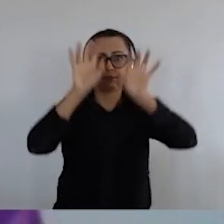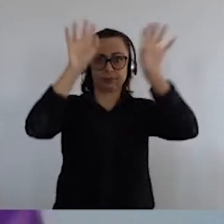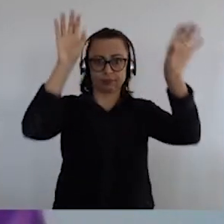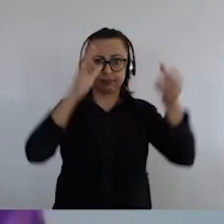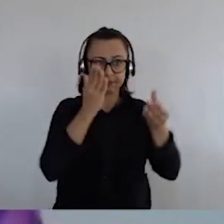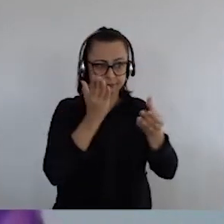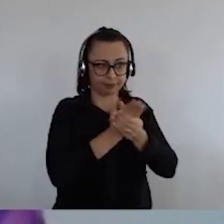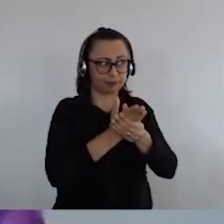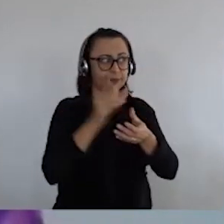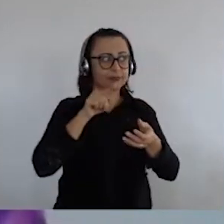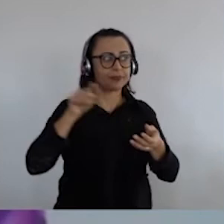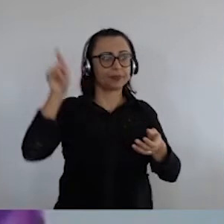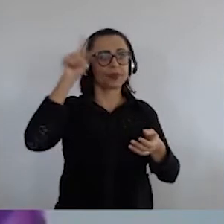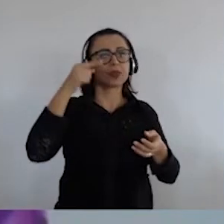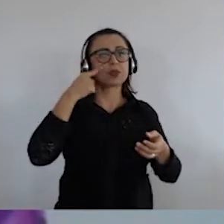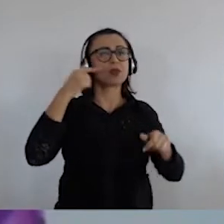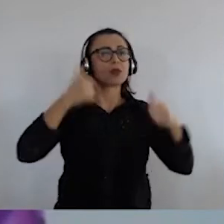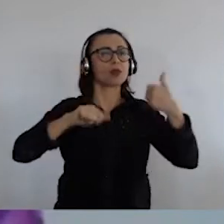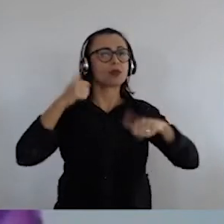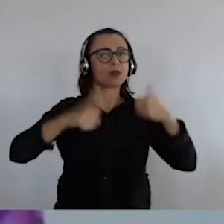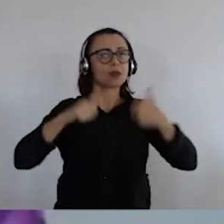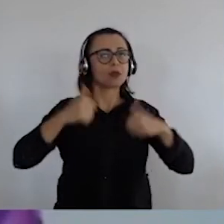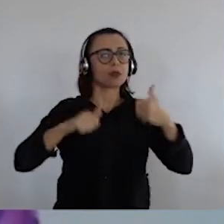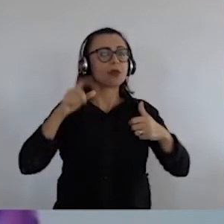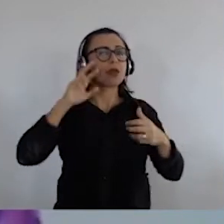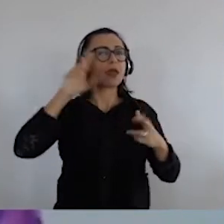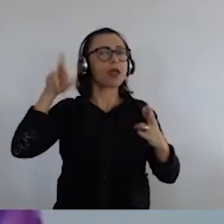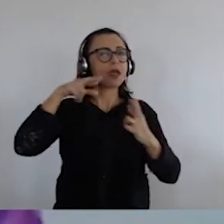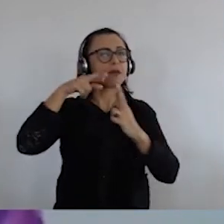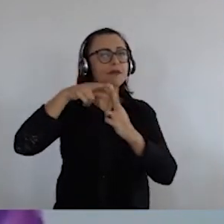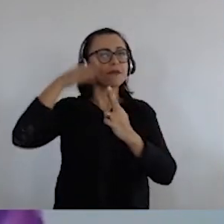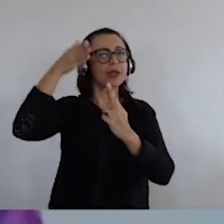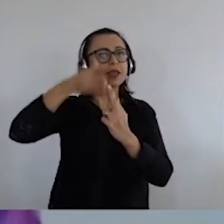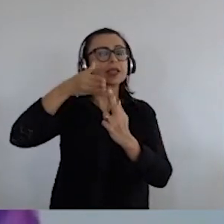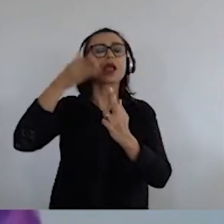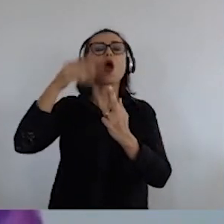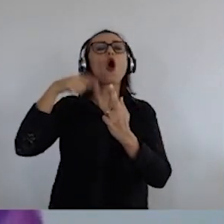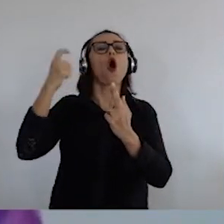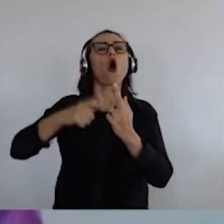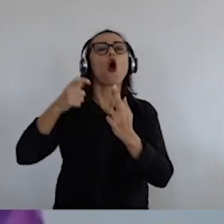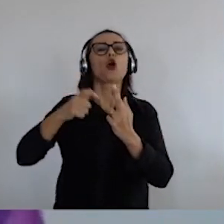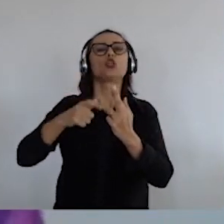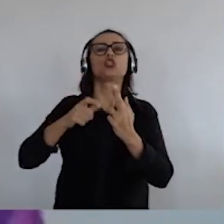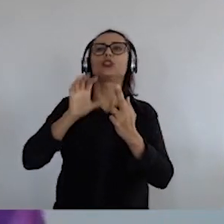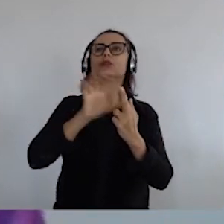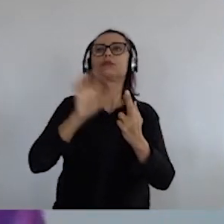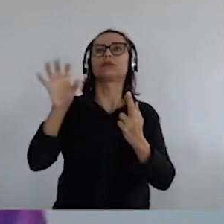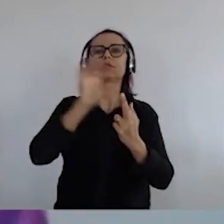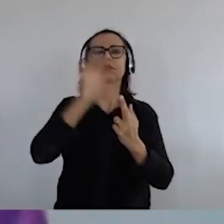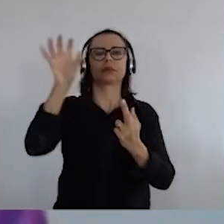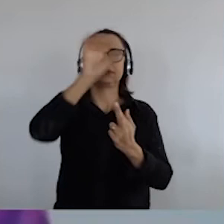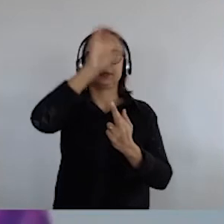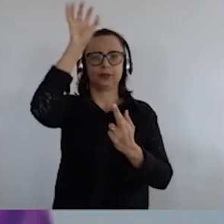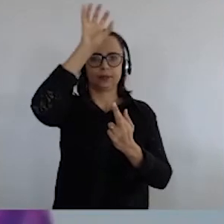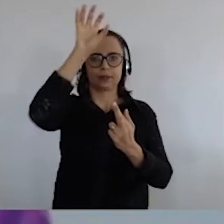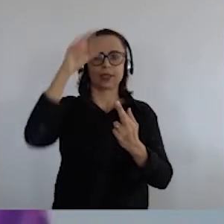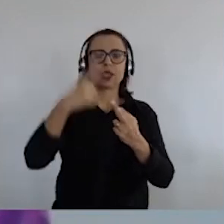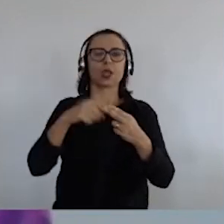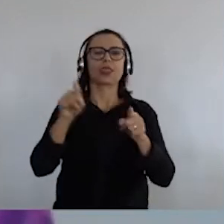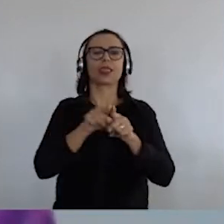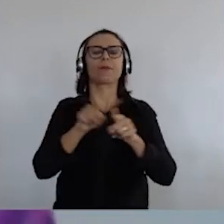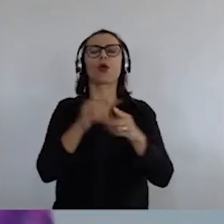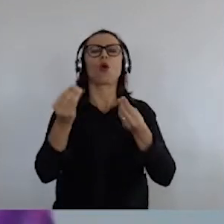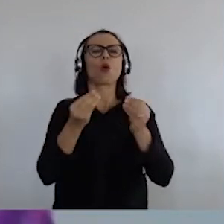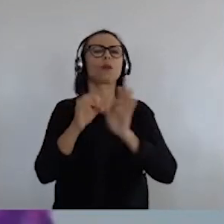para análise do Conselho Seccional da referida base territorial, em respeito às disposições do